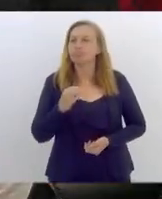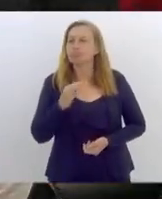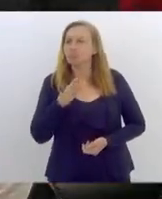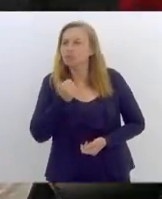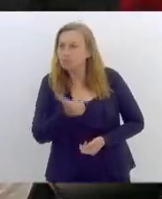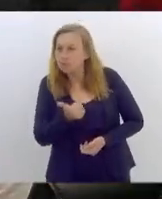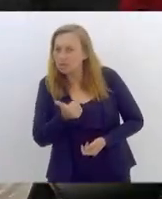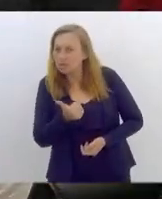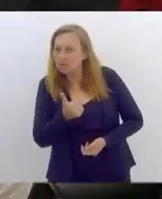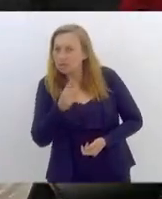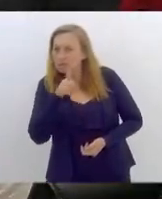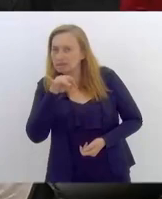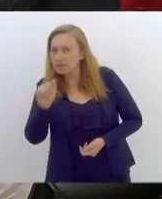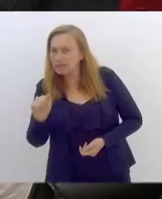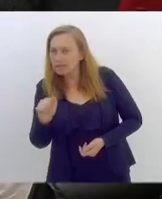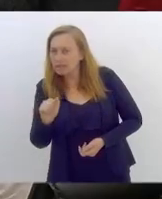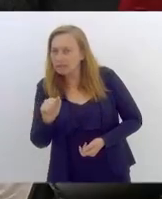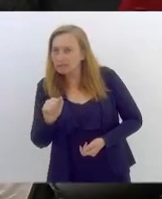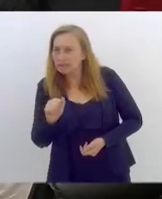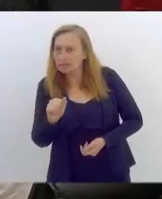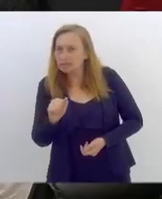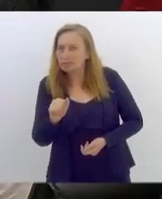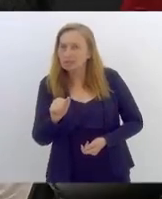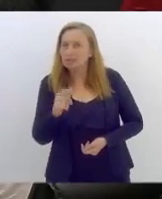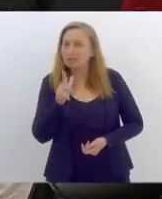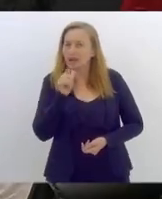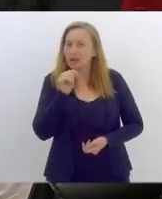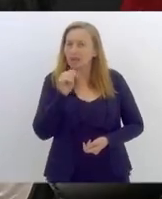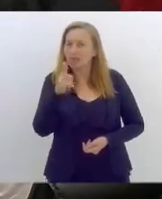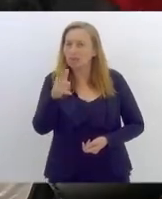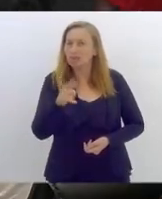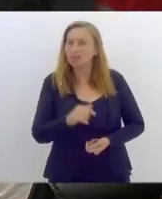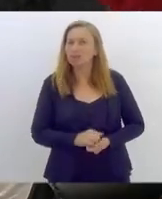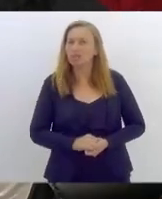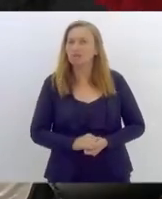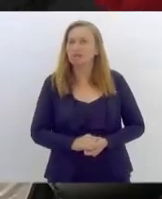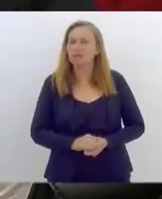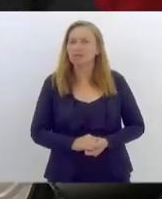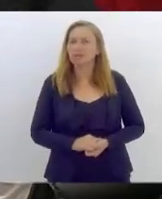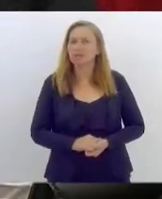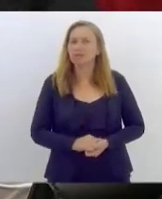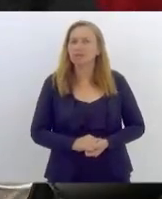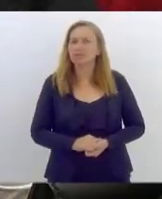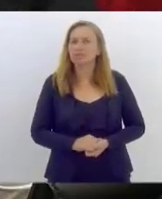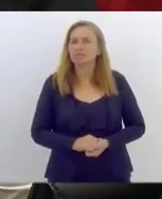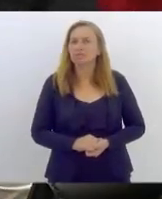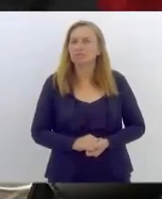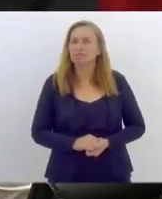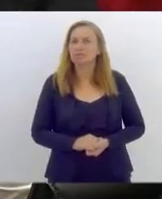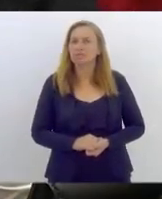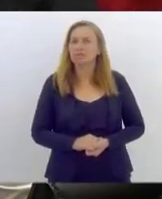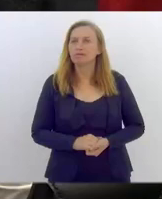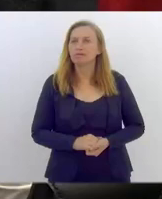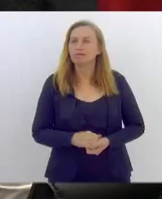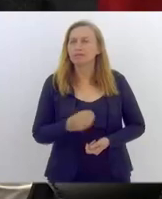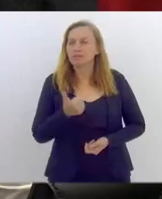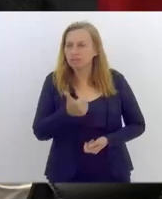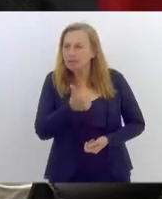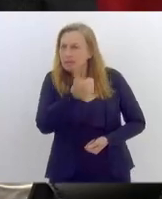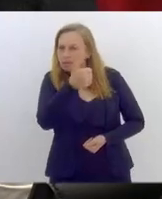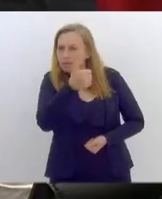Celinha? Gente, água para a Celinha, por favor. Faz um colezinho aí para saber se você está bem,